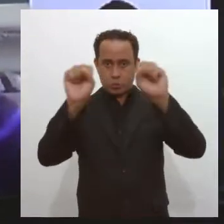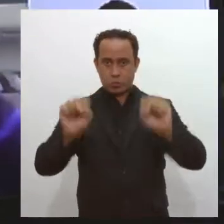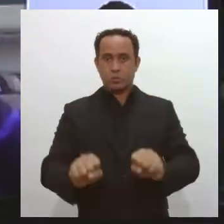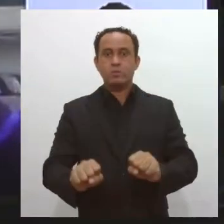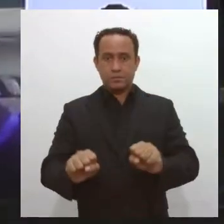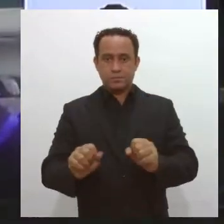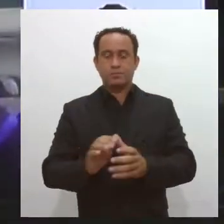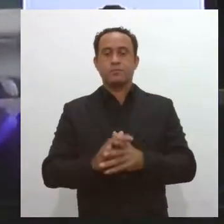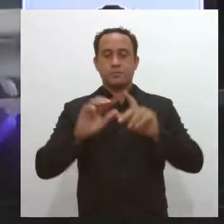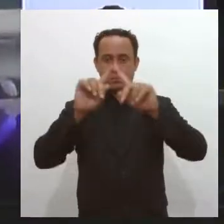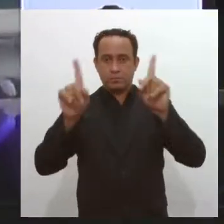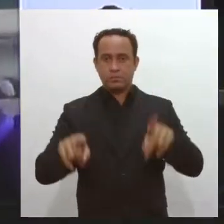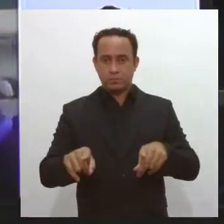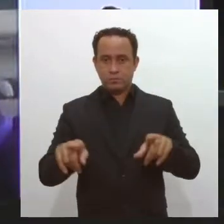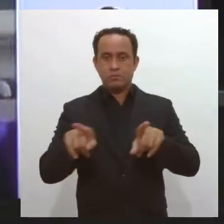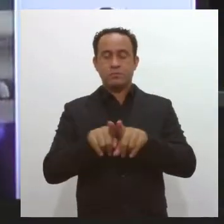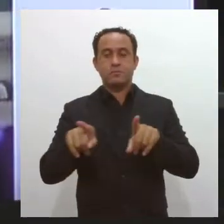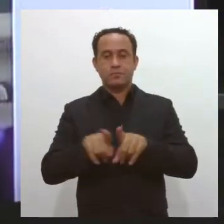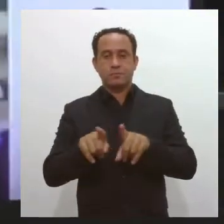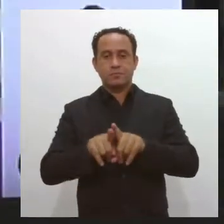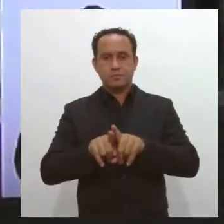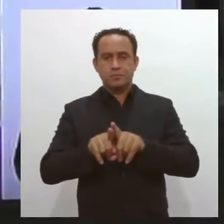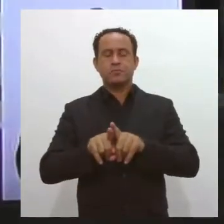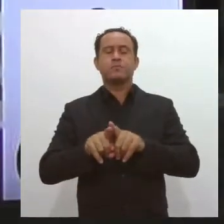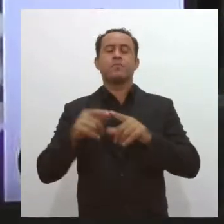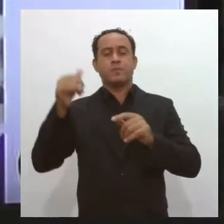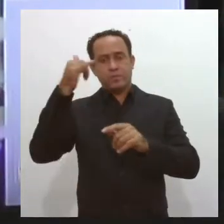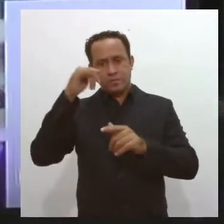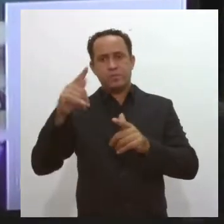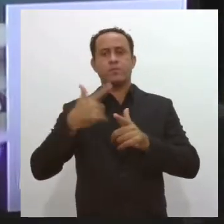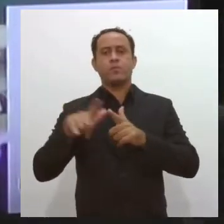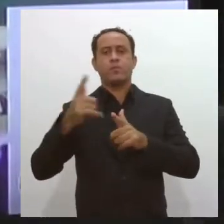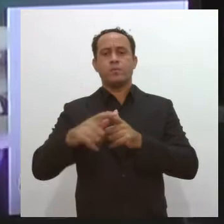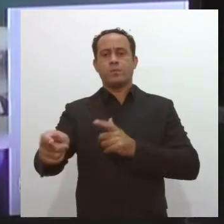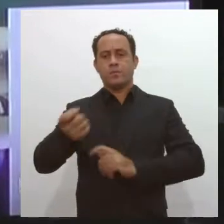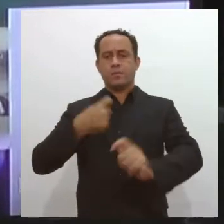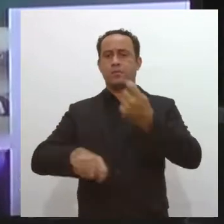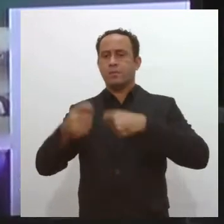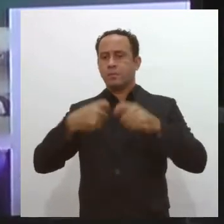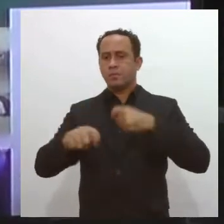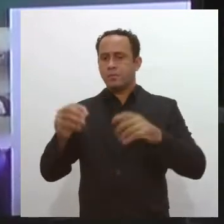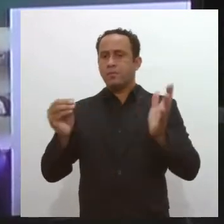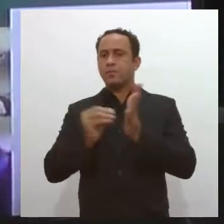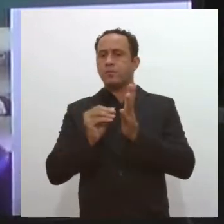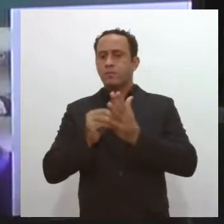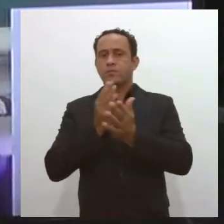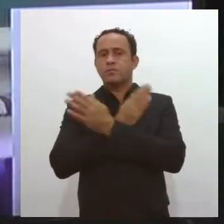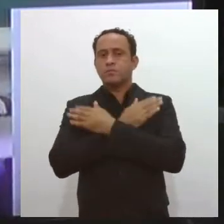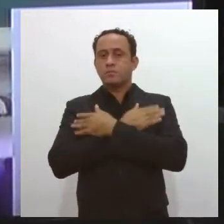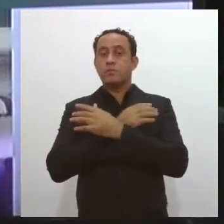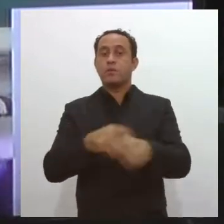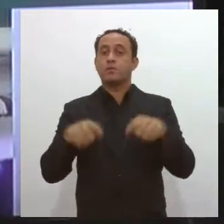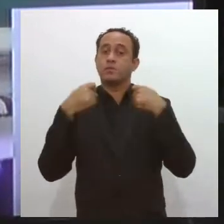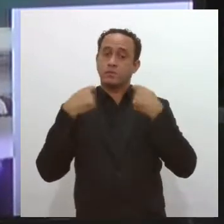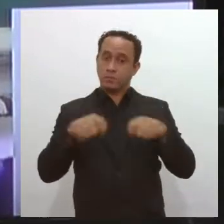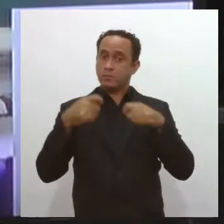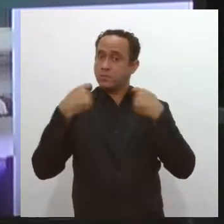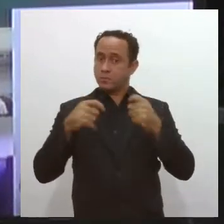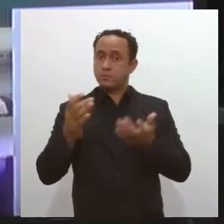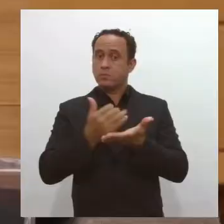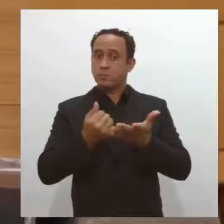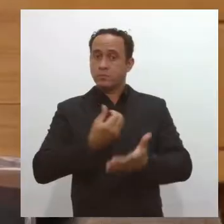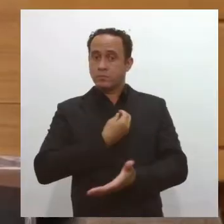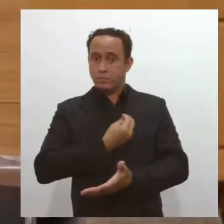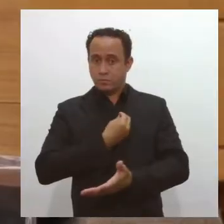restritivas sejam impopulares e criem problemas para a economia local, gerando desempregos, elas são necessárias para salvar